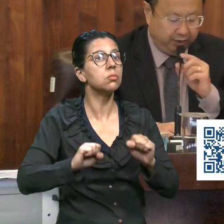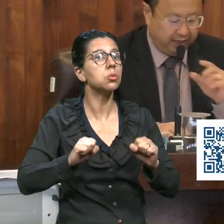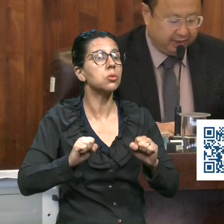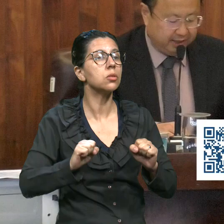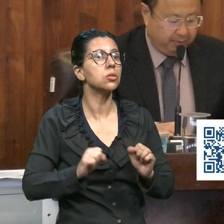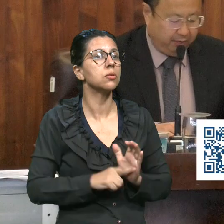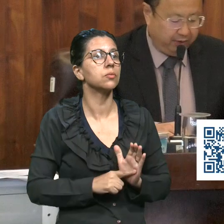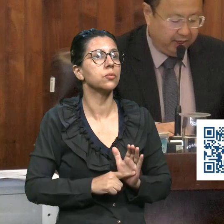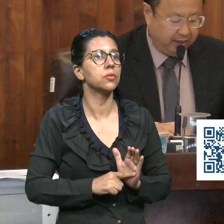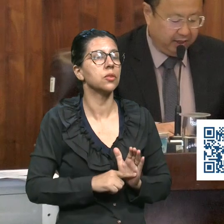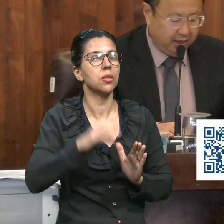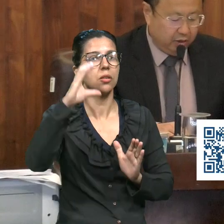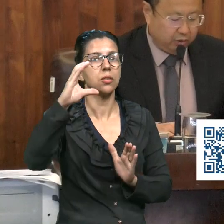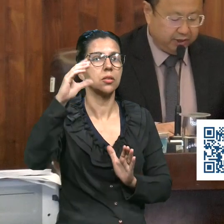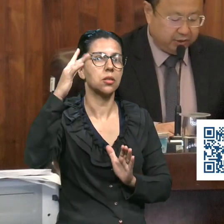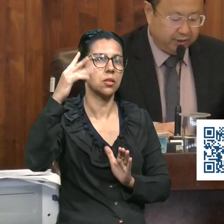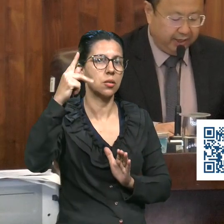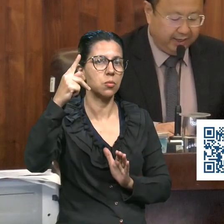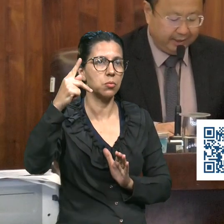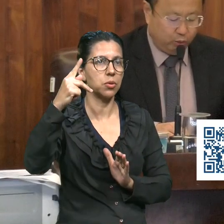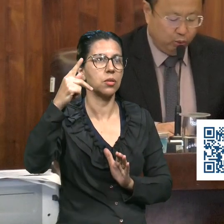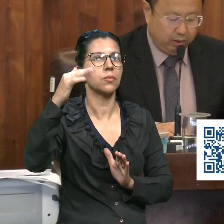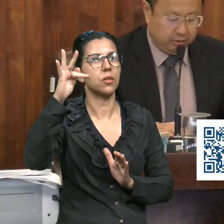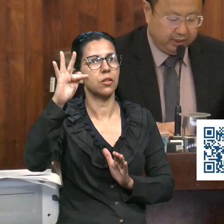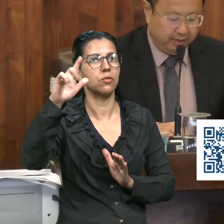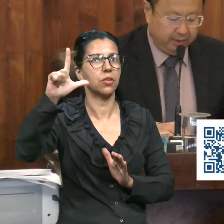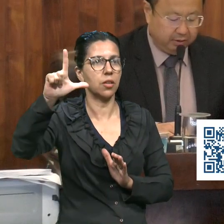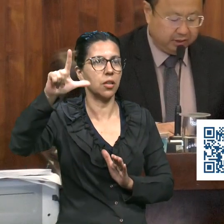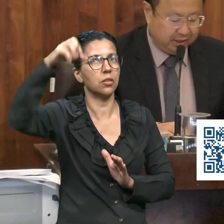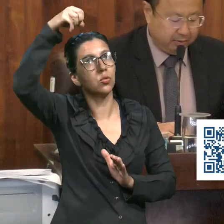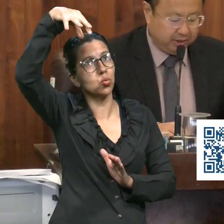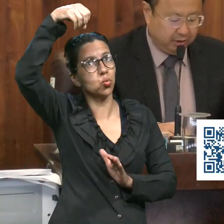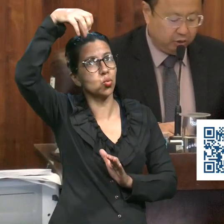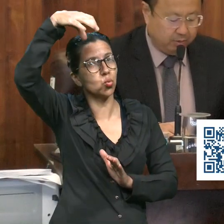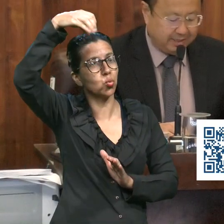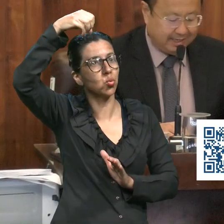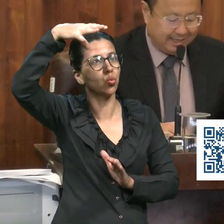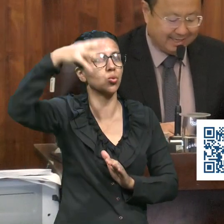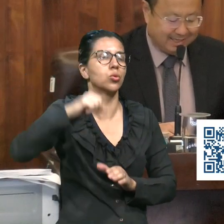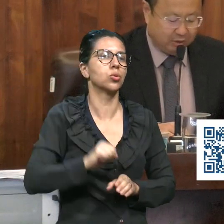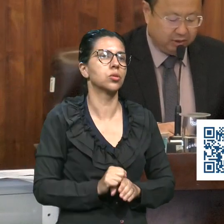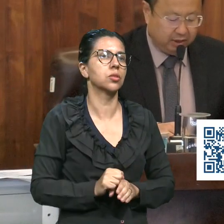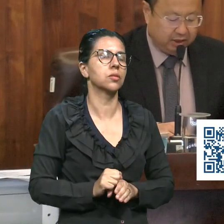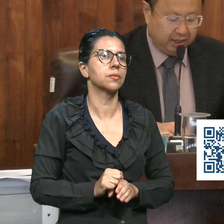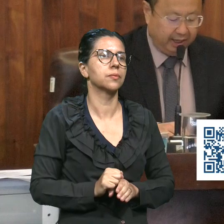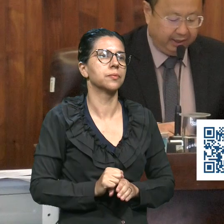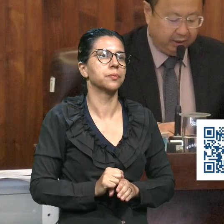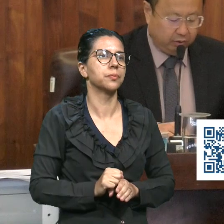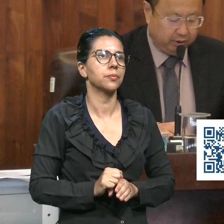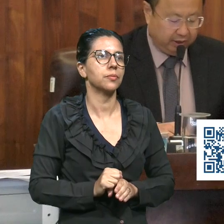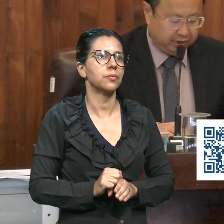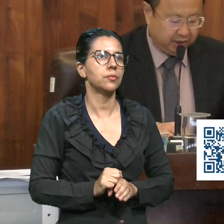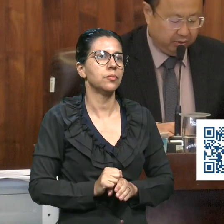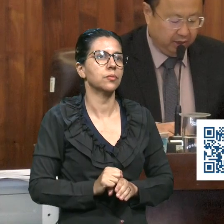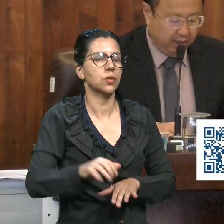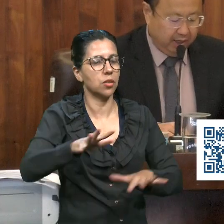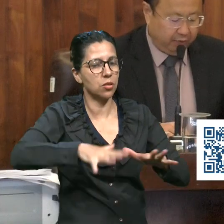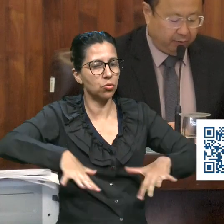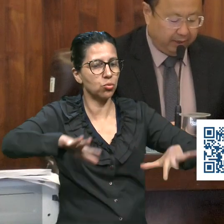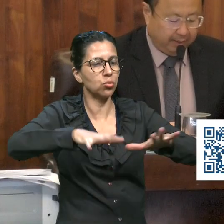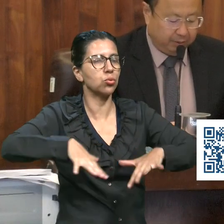de notificar a CPFL, concessionária que atua no segmento de distribuição e comercialização de energia elétrica em toda a